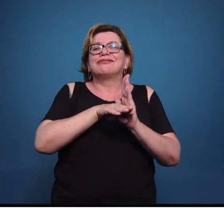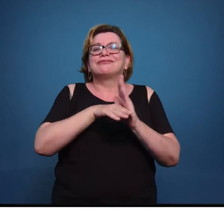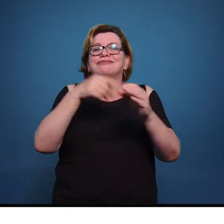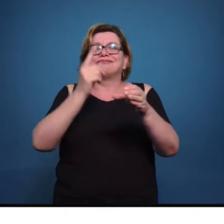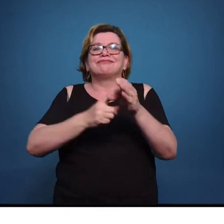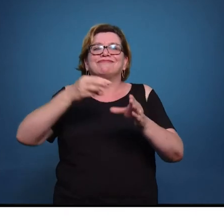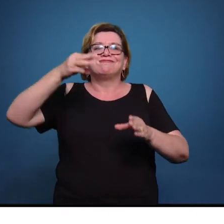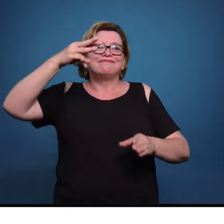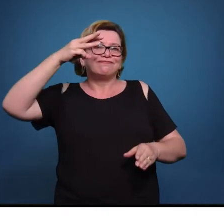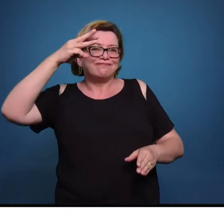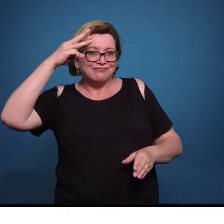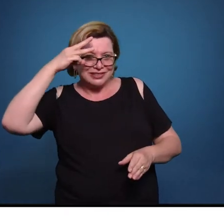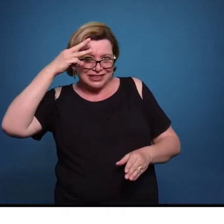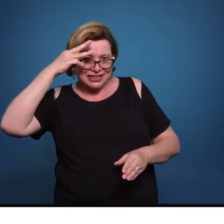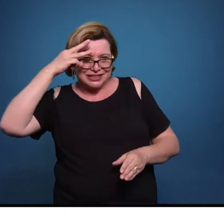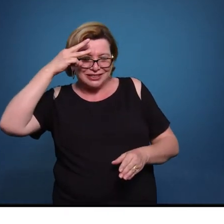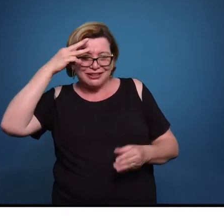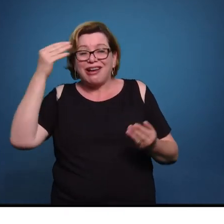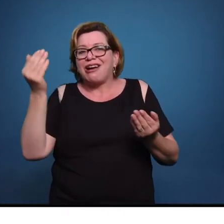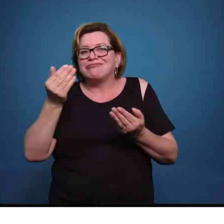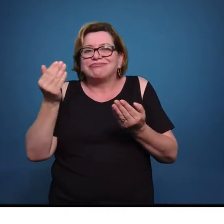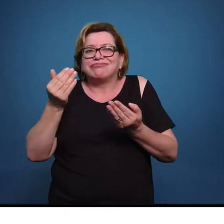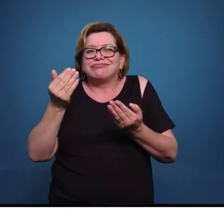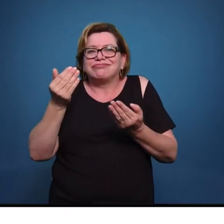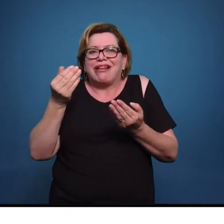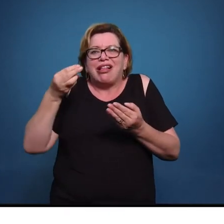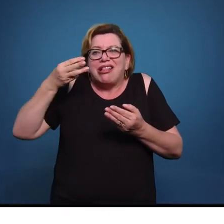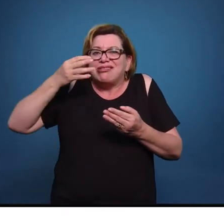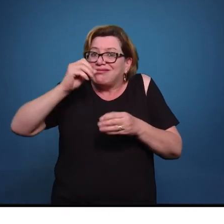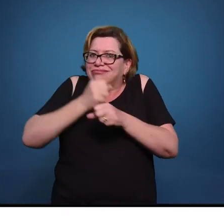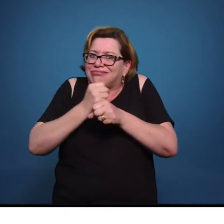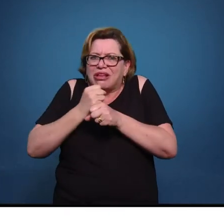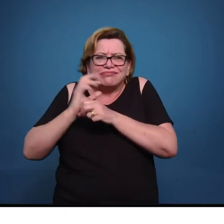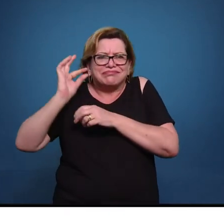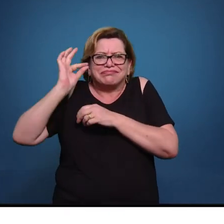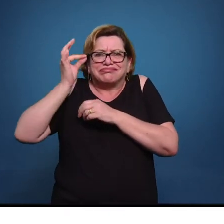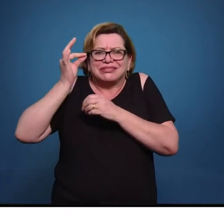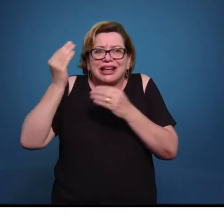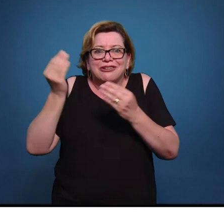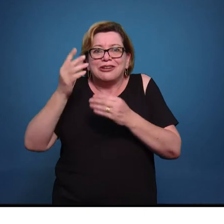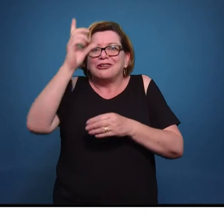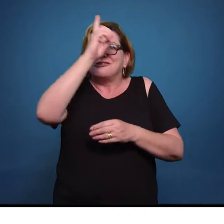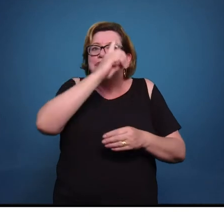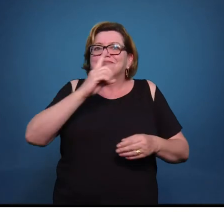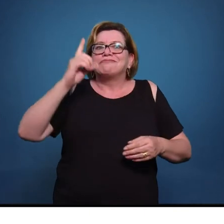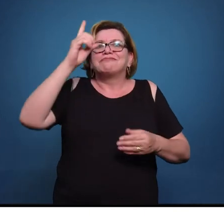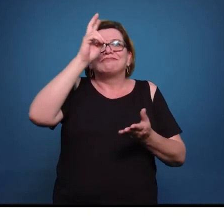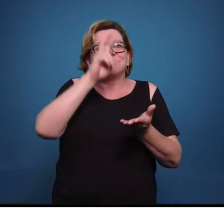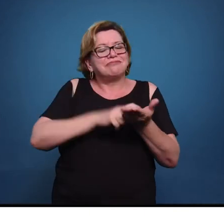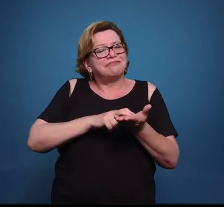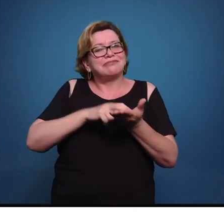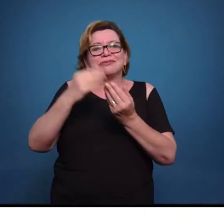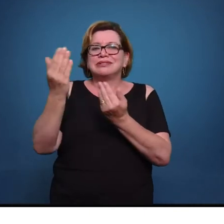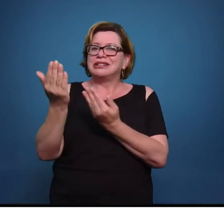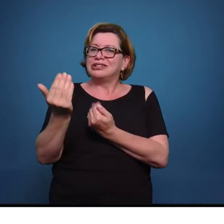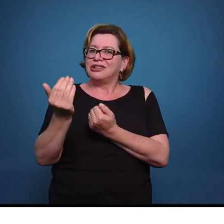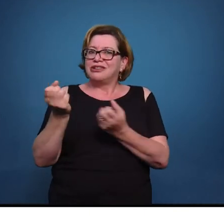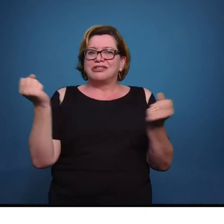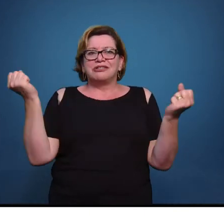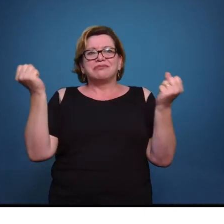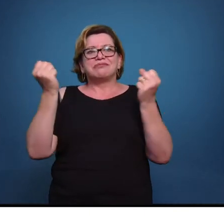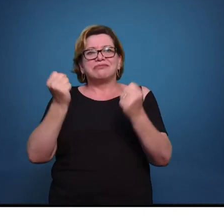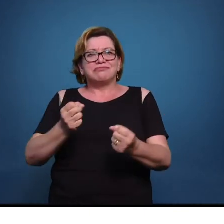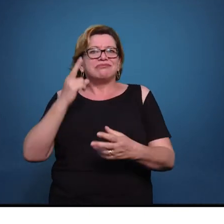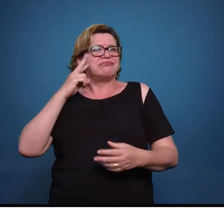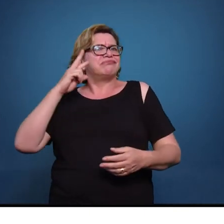terça-feira. Isso mudou em 30 anos. Não é tanto tempo assim. Agora, no domingo pela manhã, qualquer adolescente tem acesso a essas